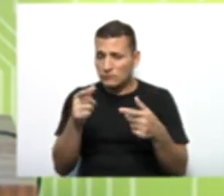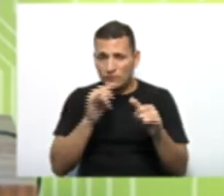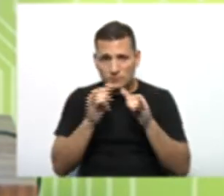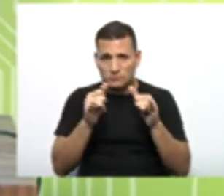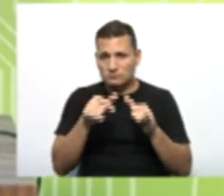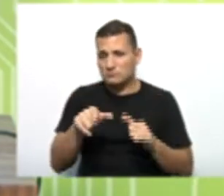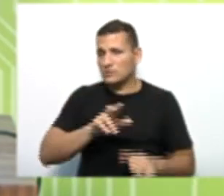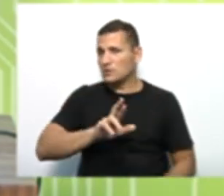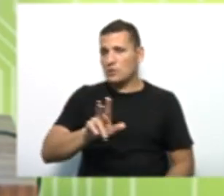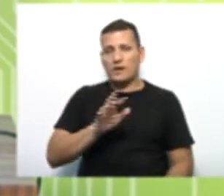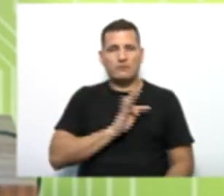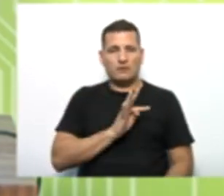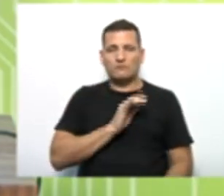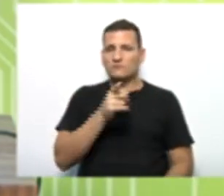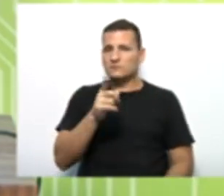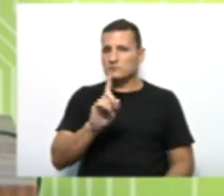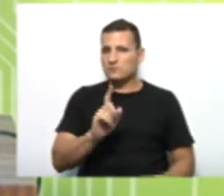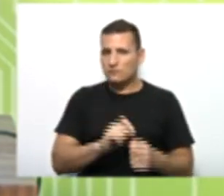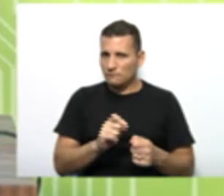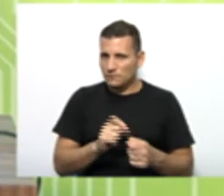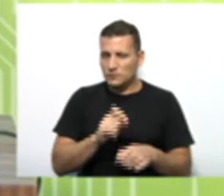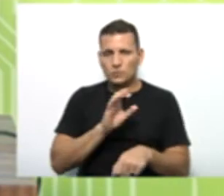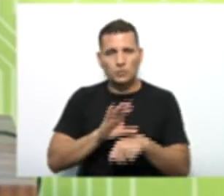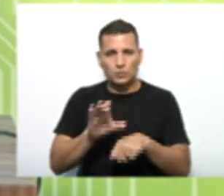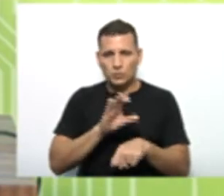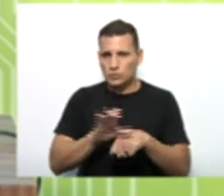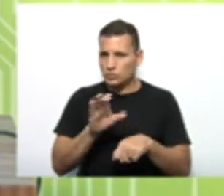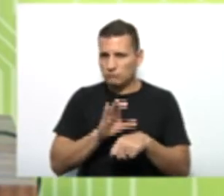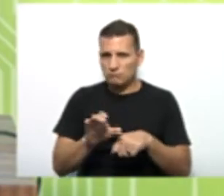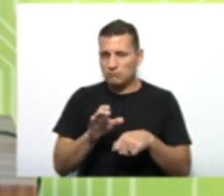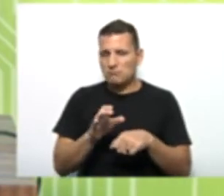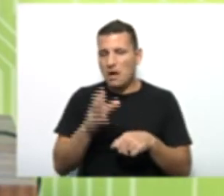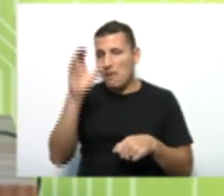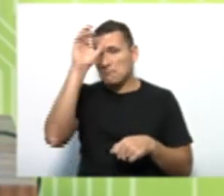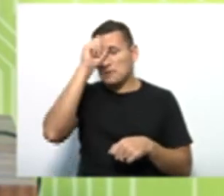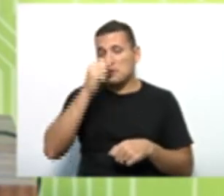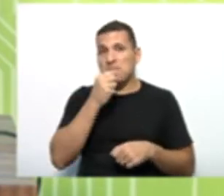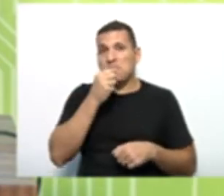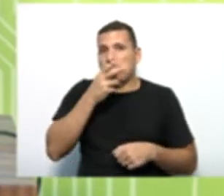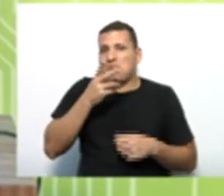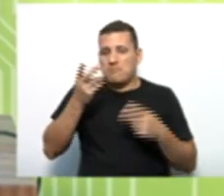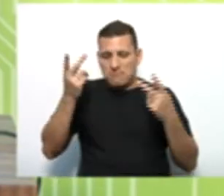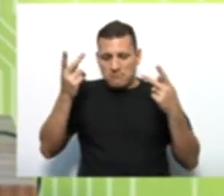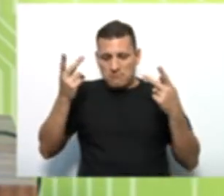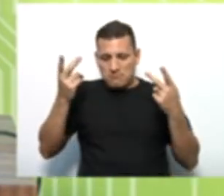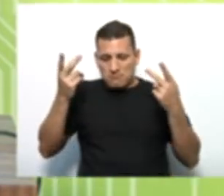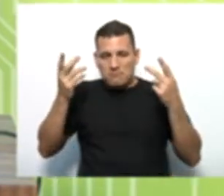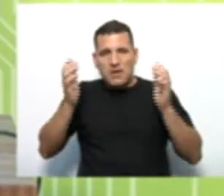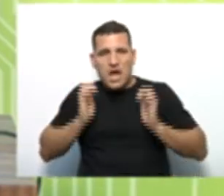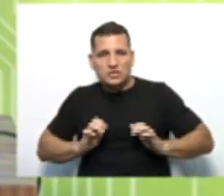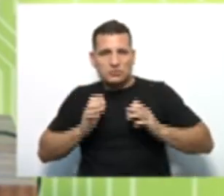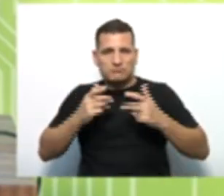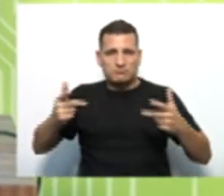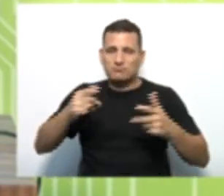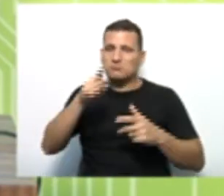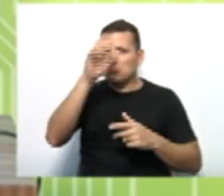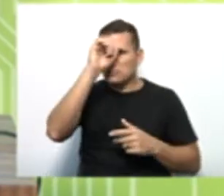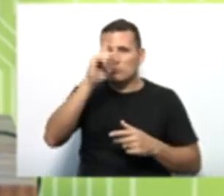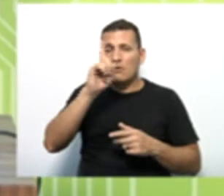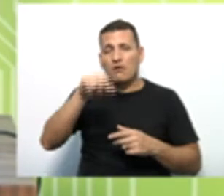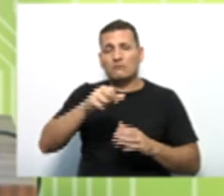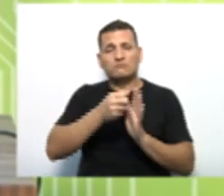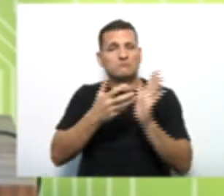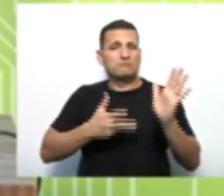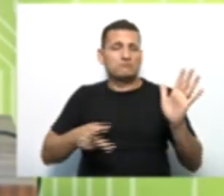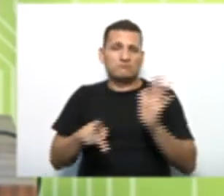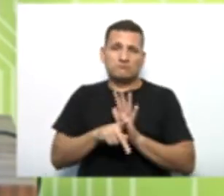técnicas. Você não fez um curso especializado para aprender a ser uma boa pessoa. São aspectos morais, aspectos éticos